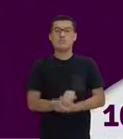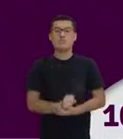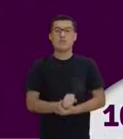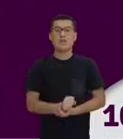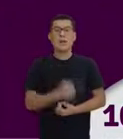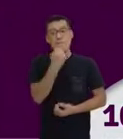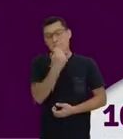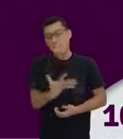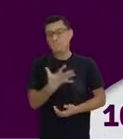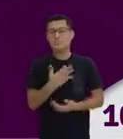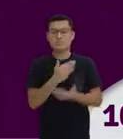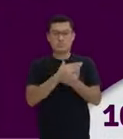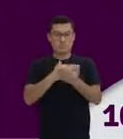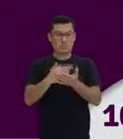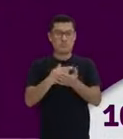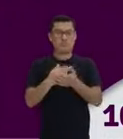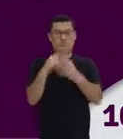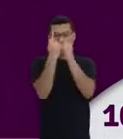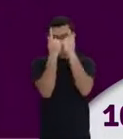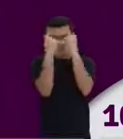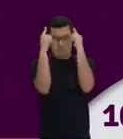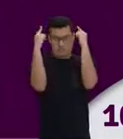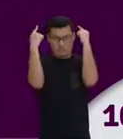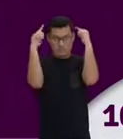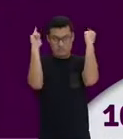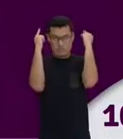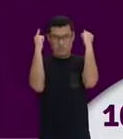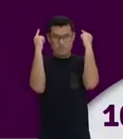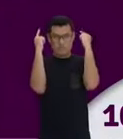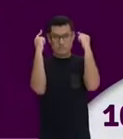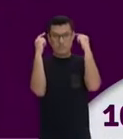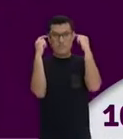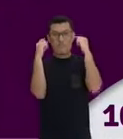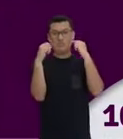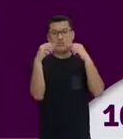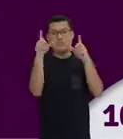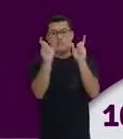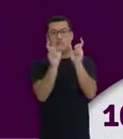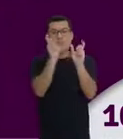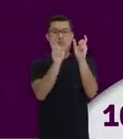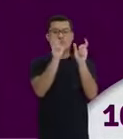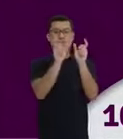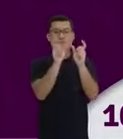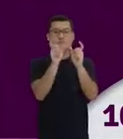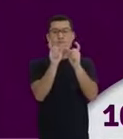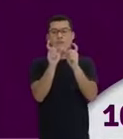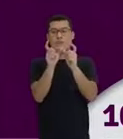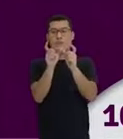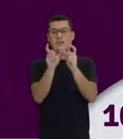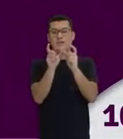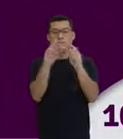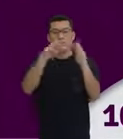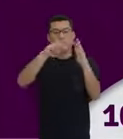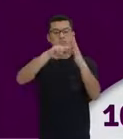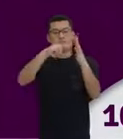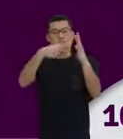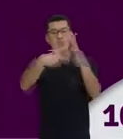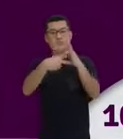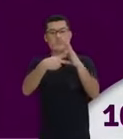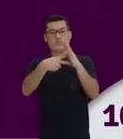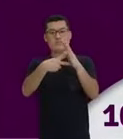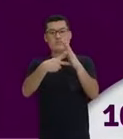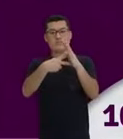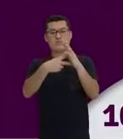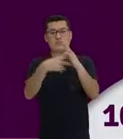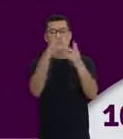bom inicialmente Ela veio do grego musik Tec nenê que significa arte das musas